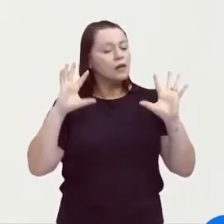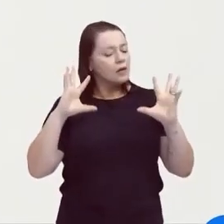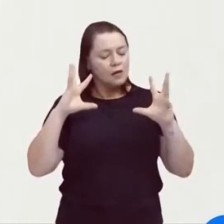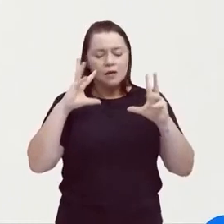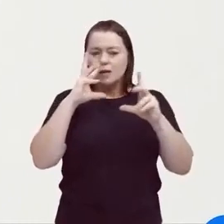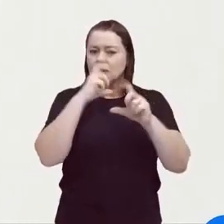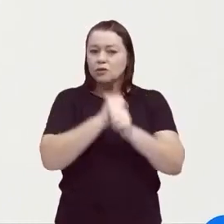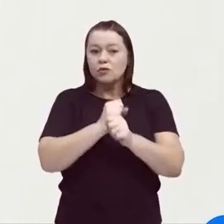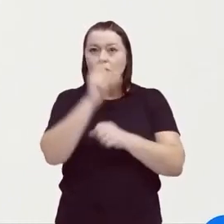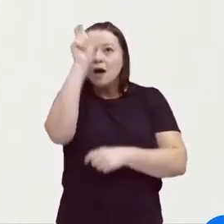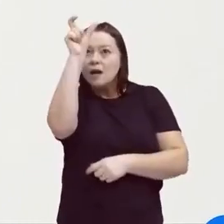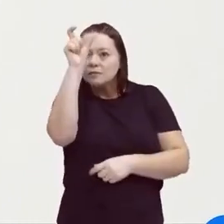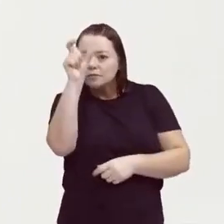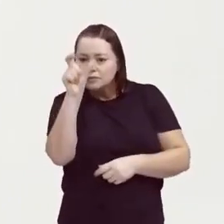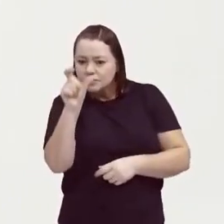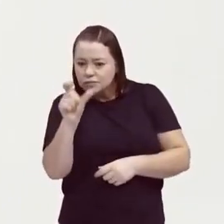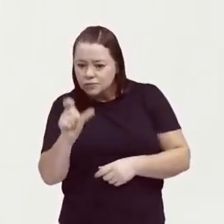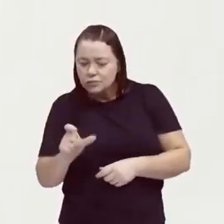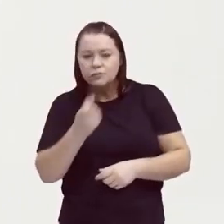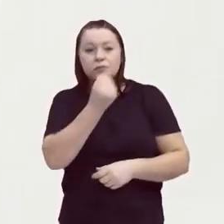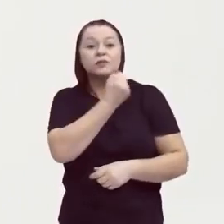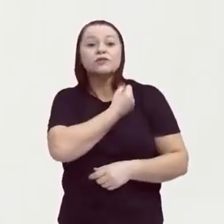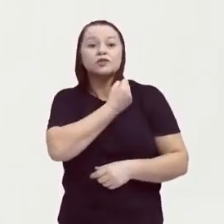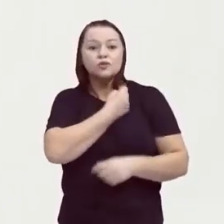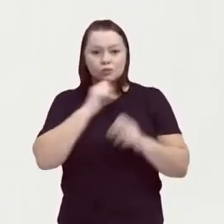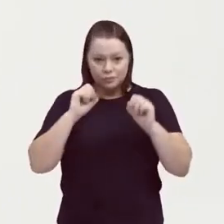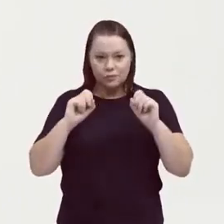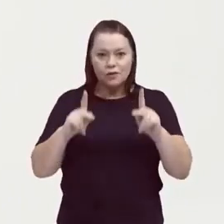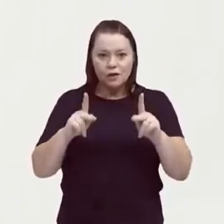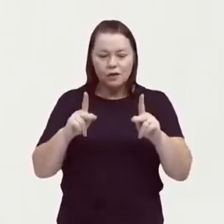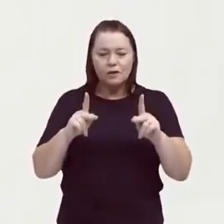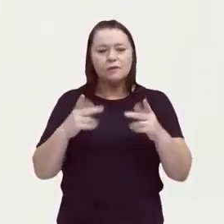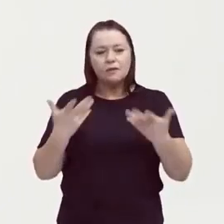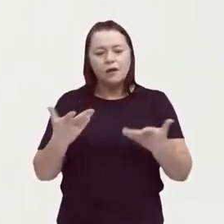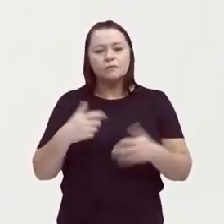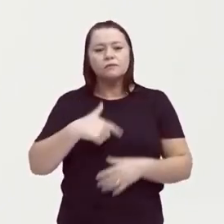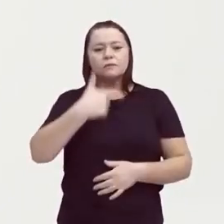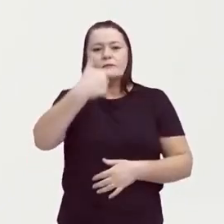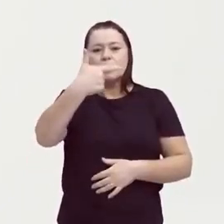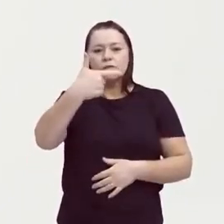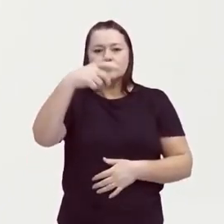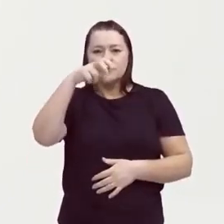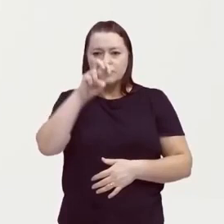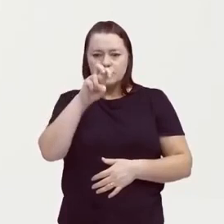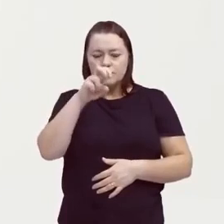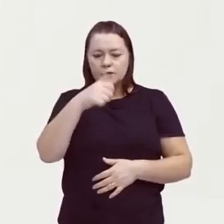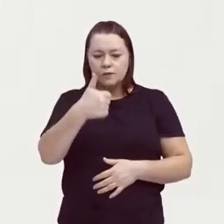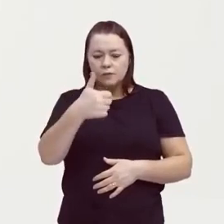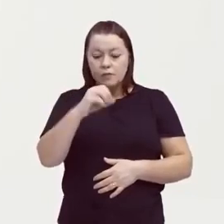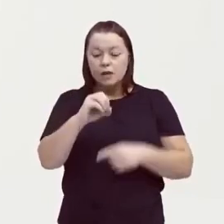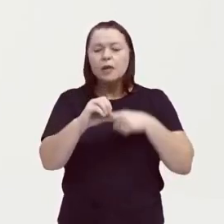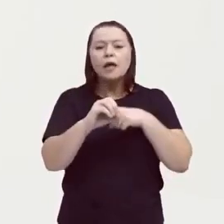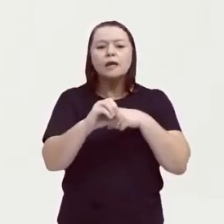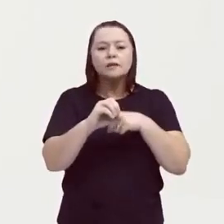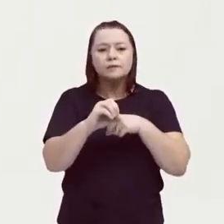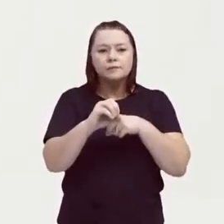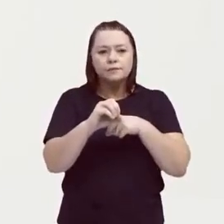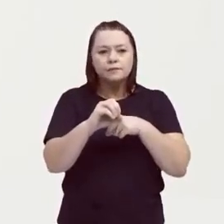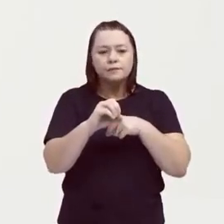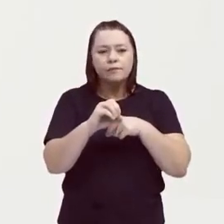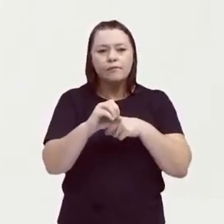mundo, correto? Muito bem. Então, vamos começar a fazer a soma. Primeiro, 25 mais 10, ok?